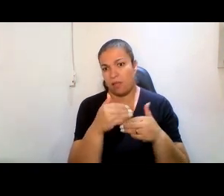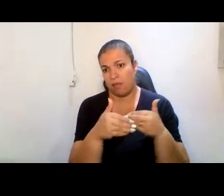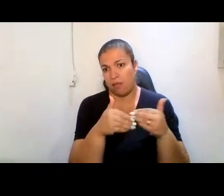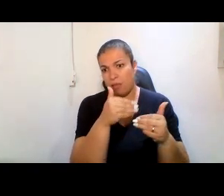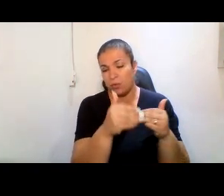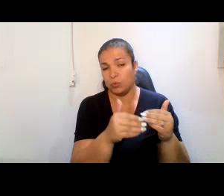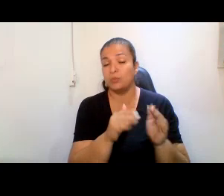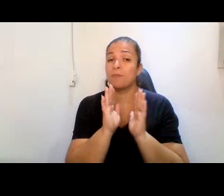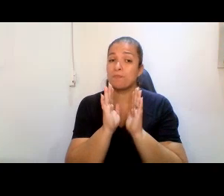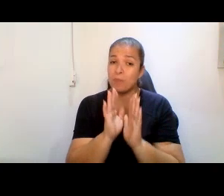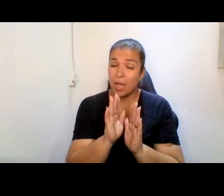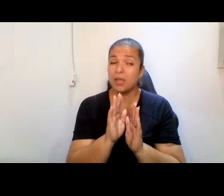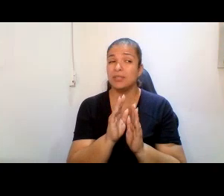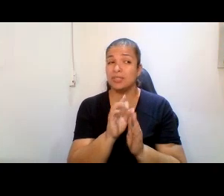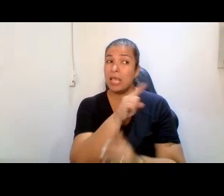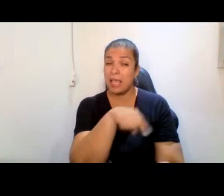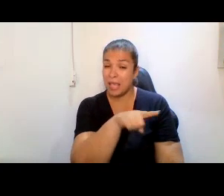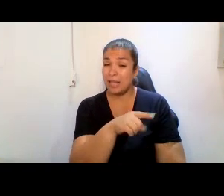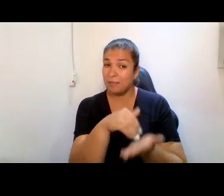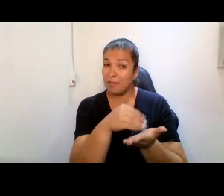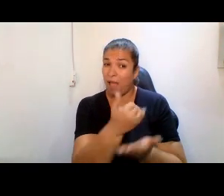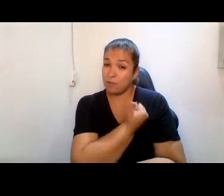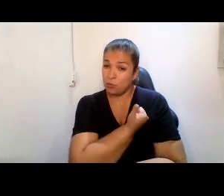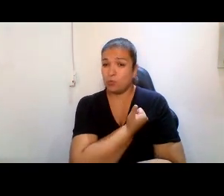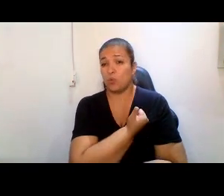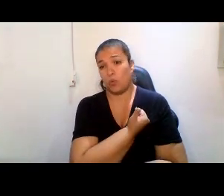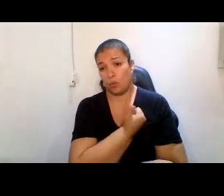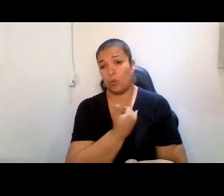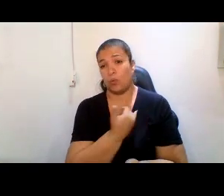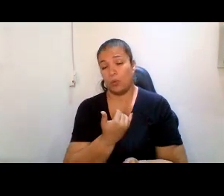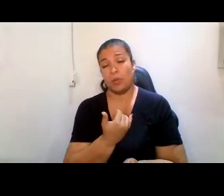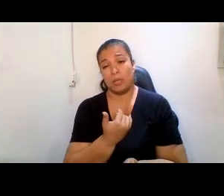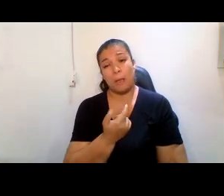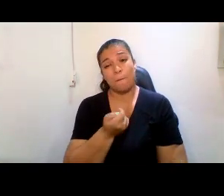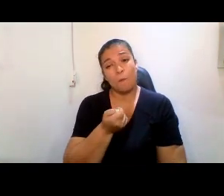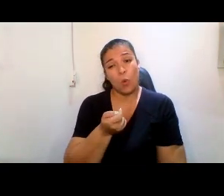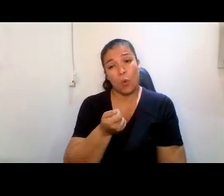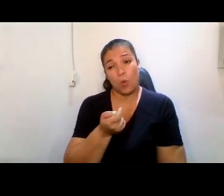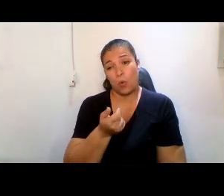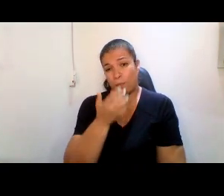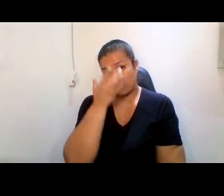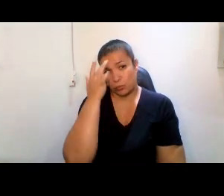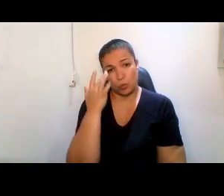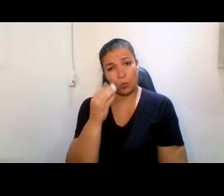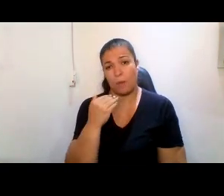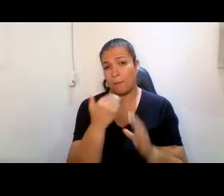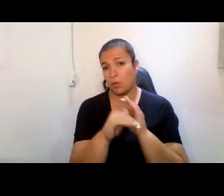mesmo assim eles me disseram que está num número menor do que o esperado.